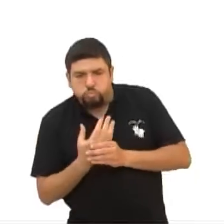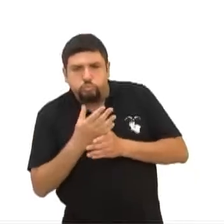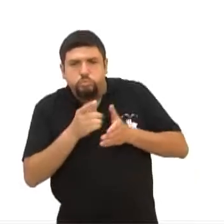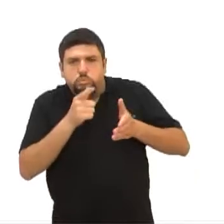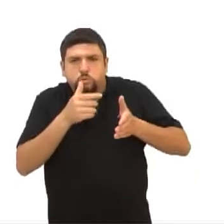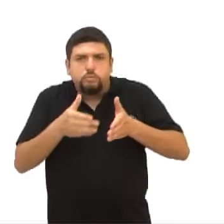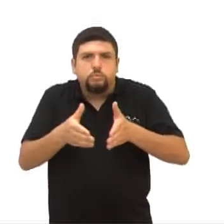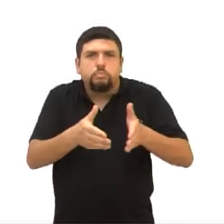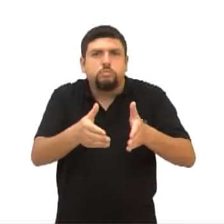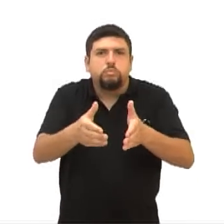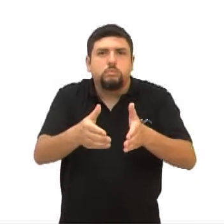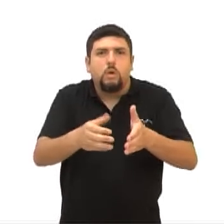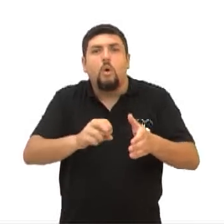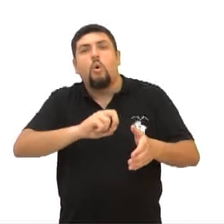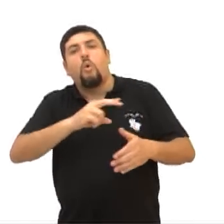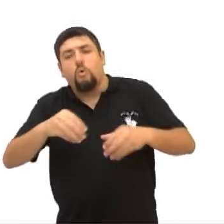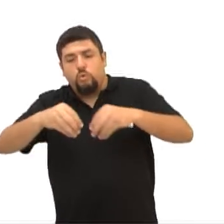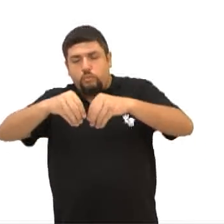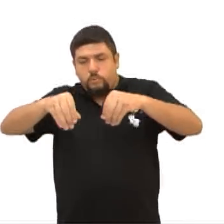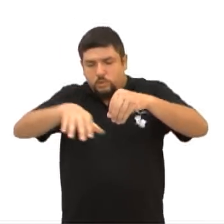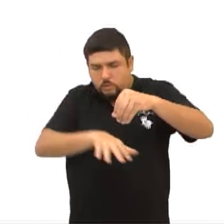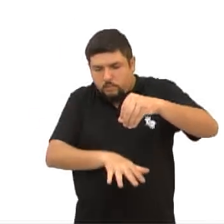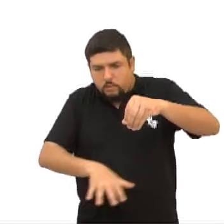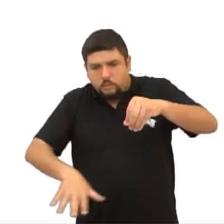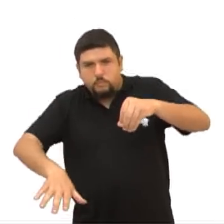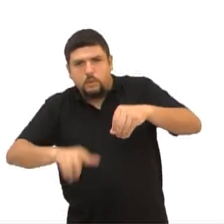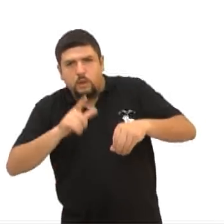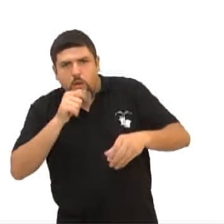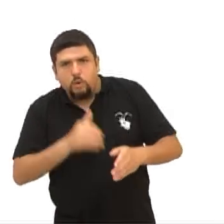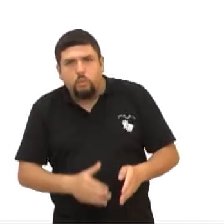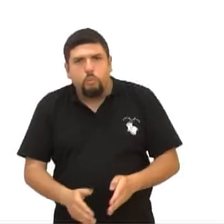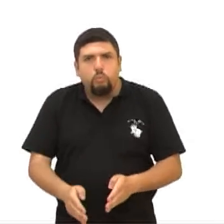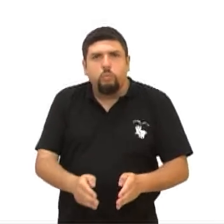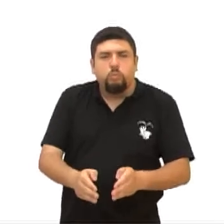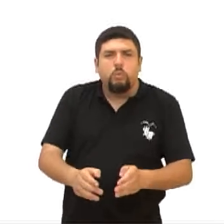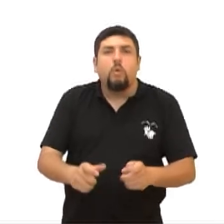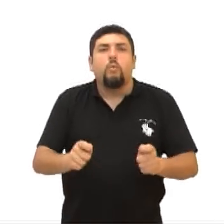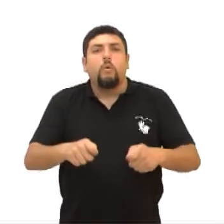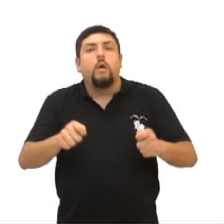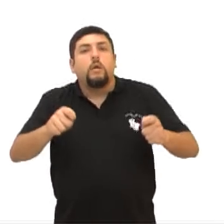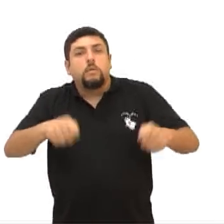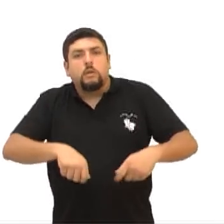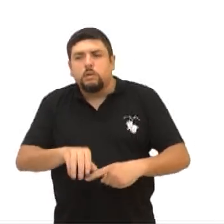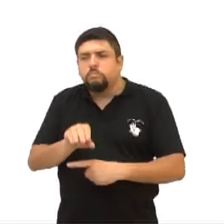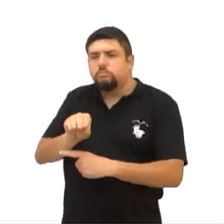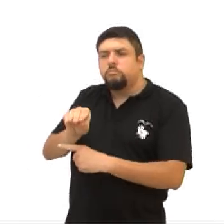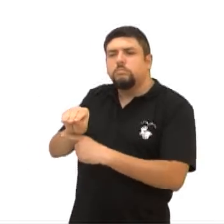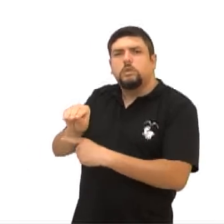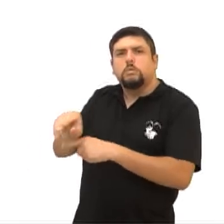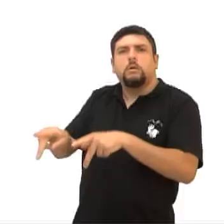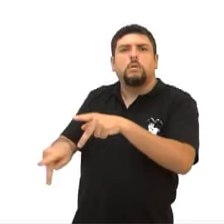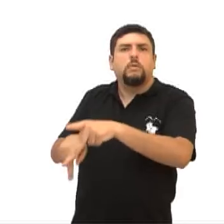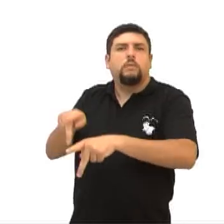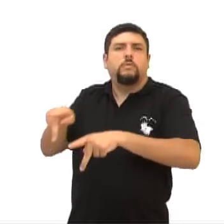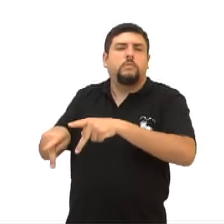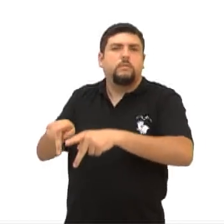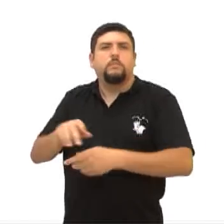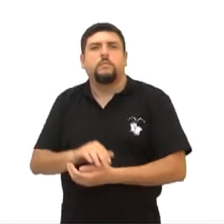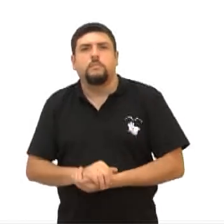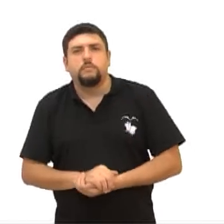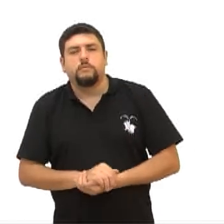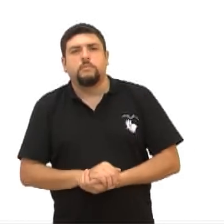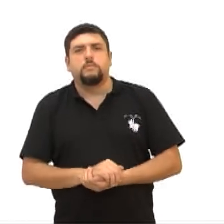né, que podem ser usadas para o abastecimento da população. Temos uma repetição da